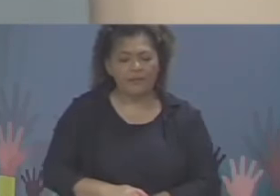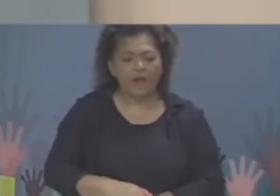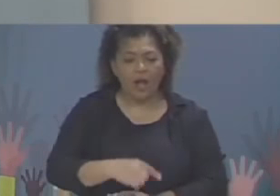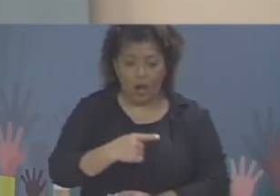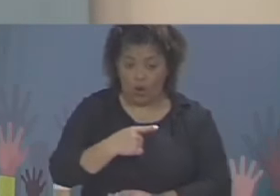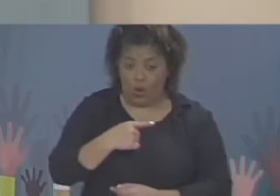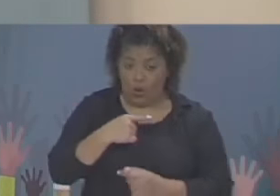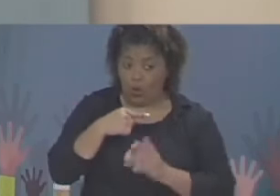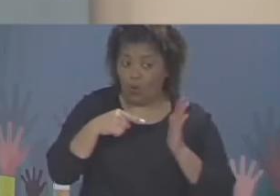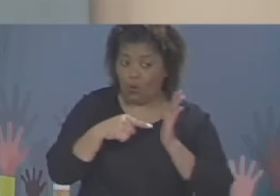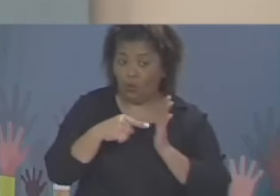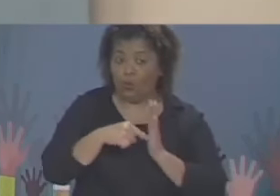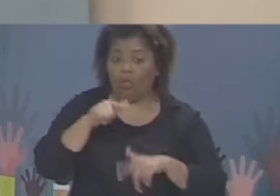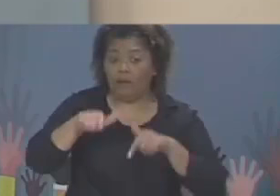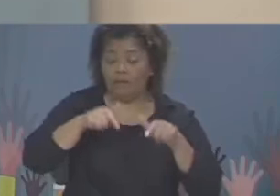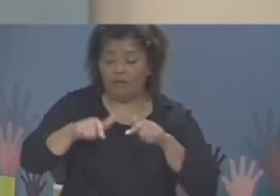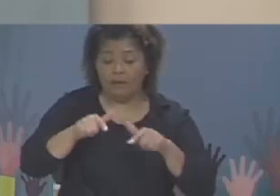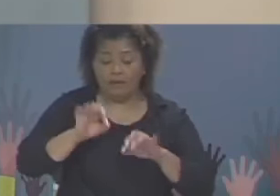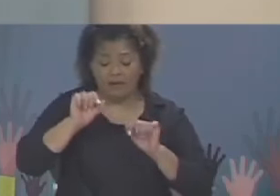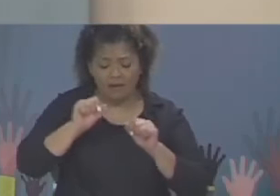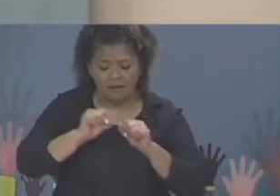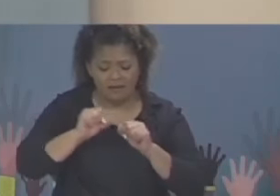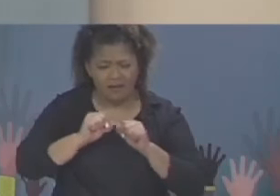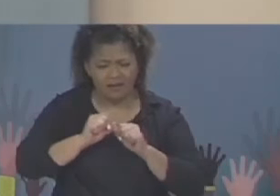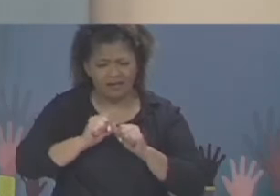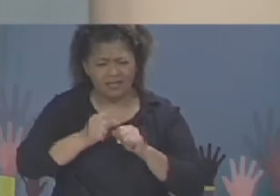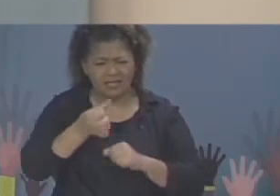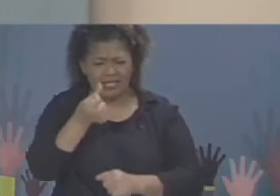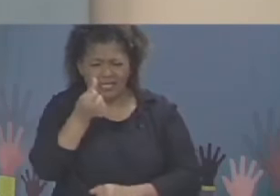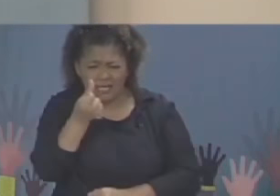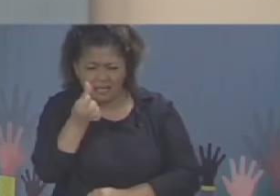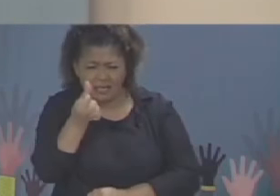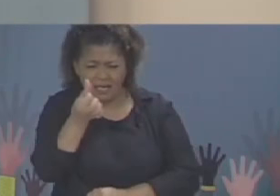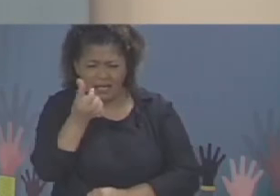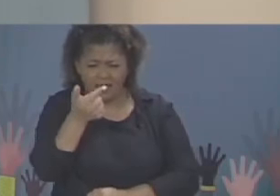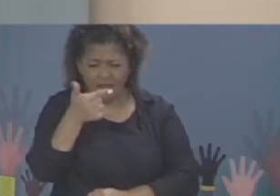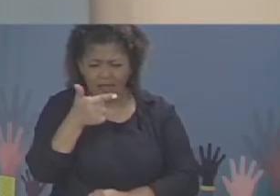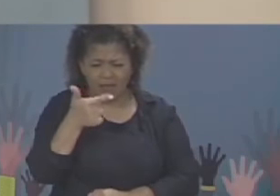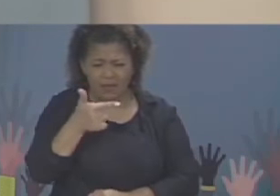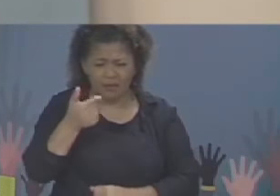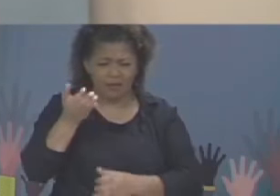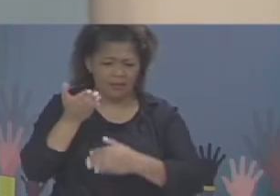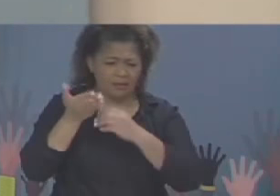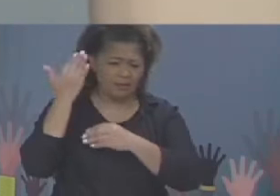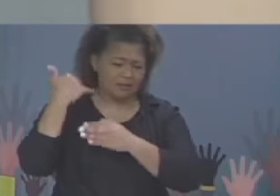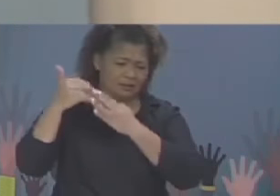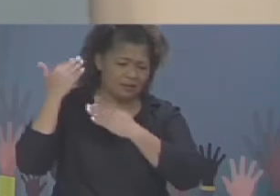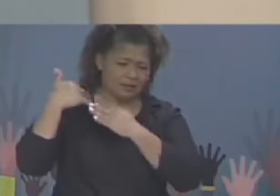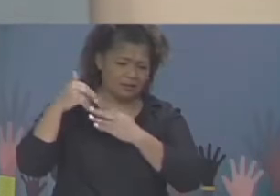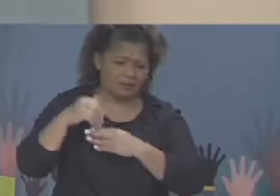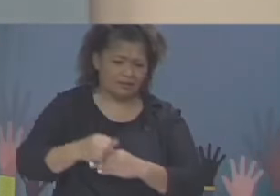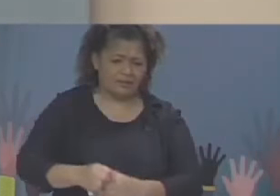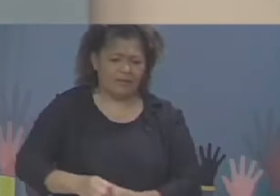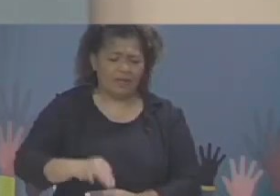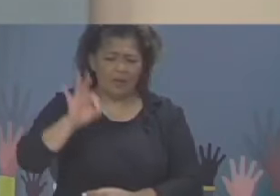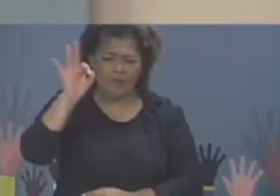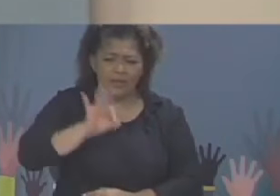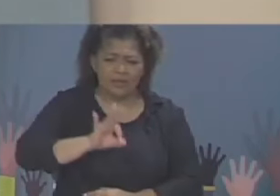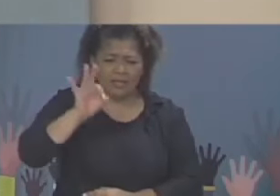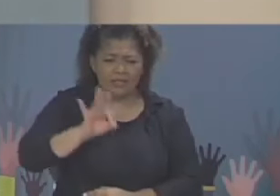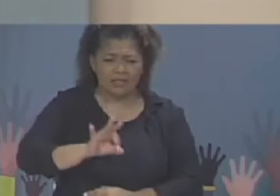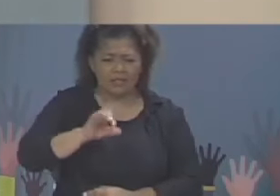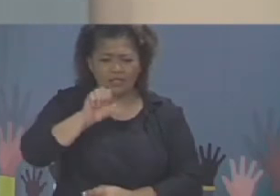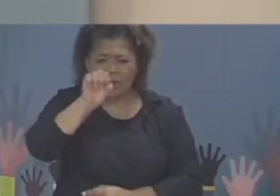temos um crescimento linear desde 1962, uma taxa média de 8% ao ano. Cada ano que passa, nós temos